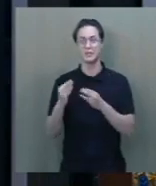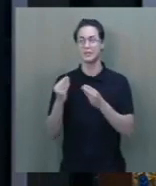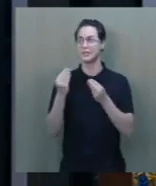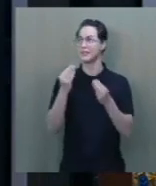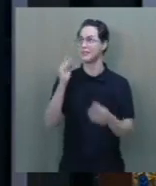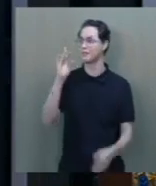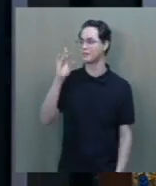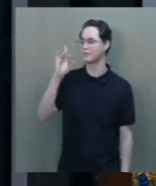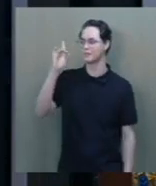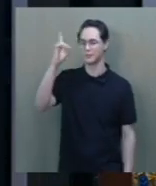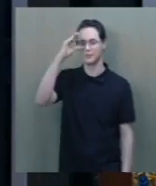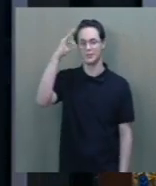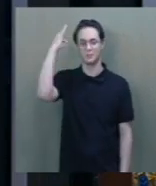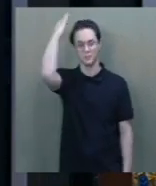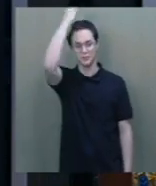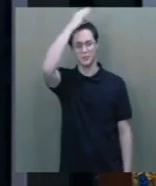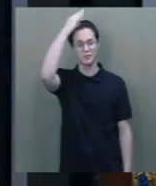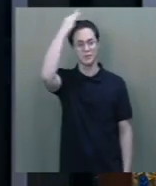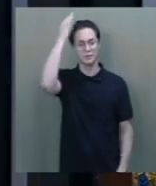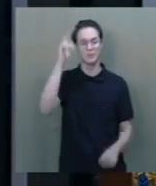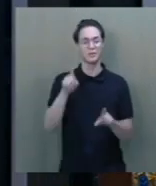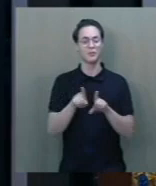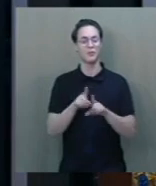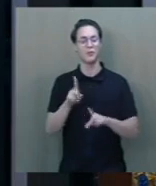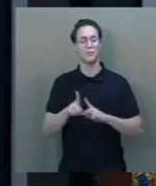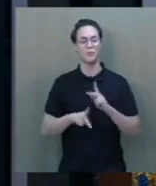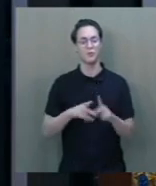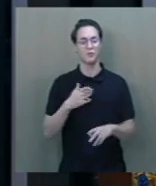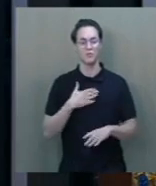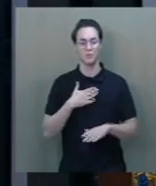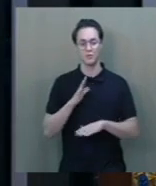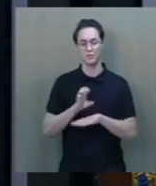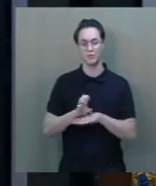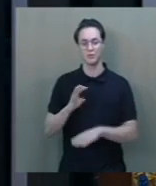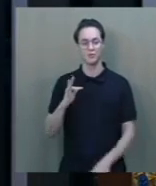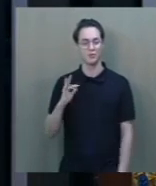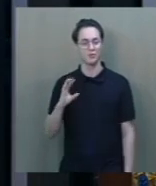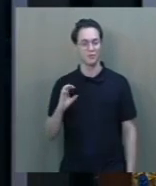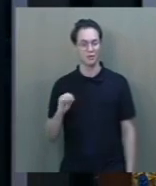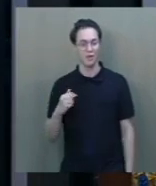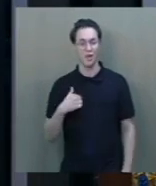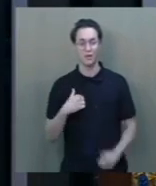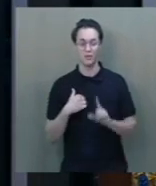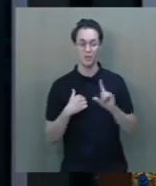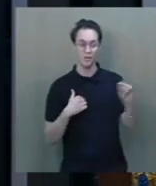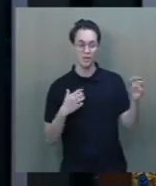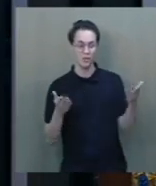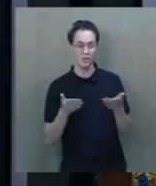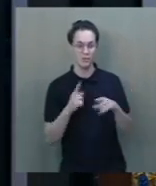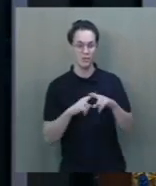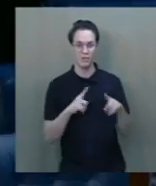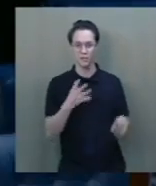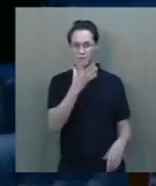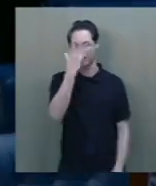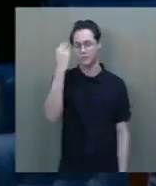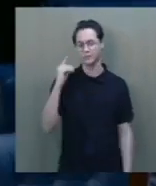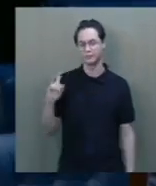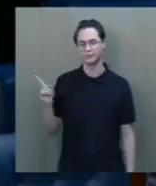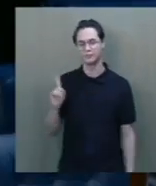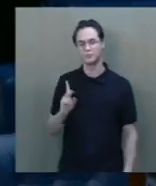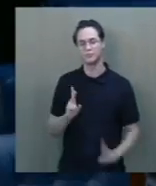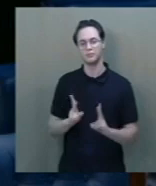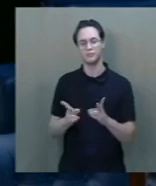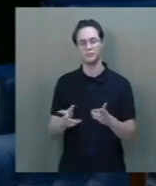pelo Divino Espírito Santo e pelo povo do meu estado. Eu saio, mas não esqueço. Estarei sempre à disposição